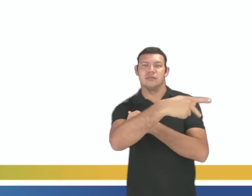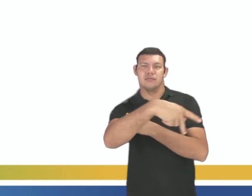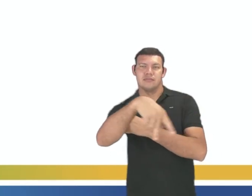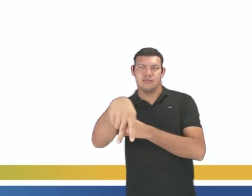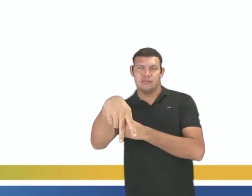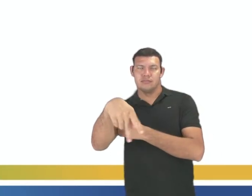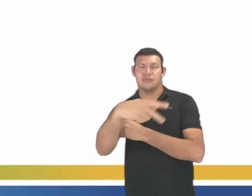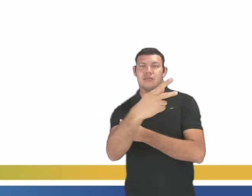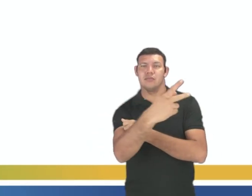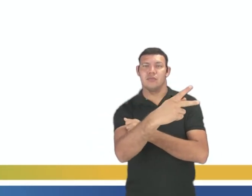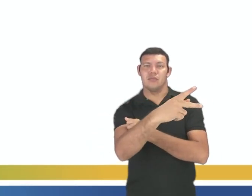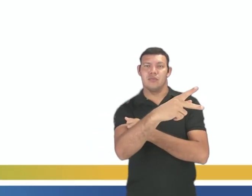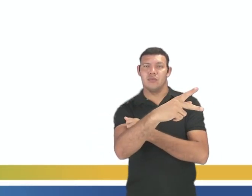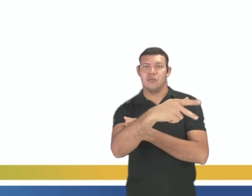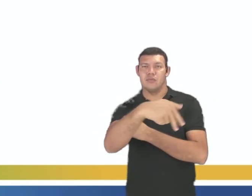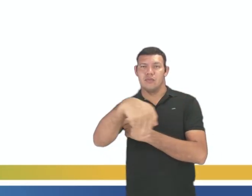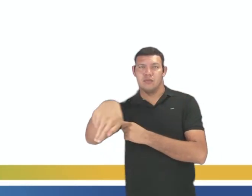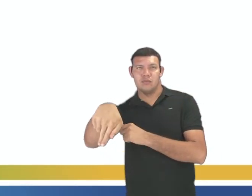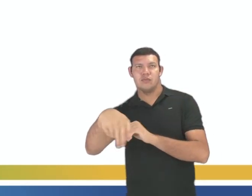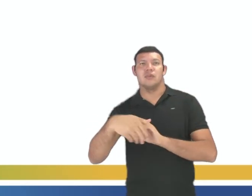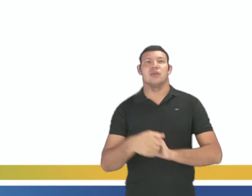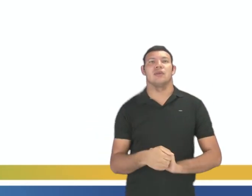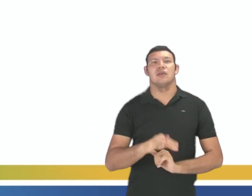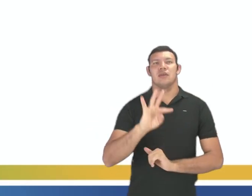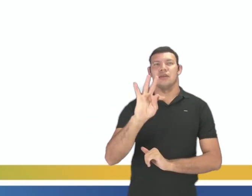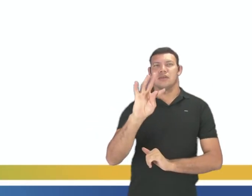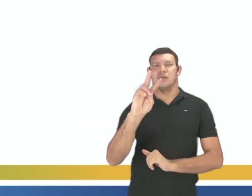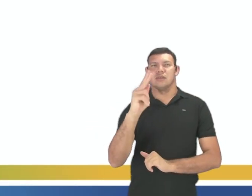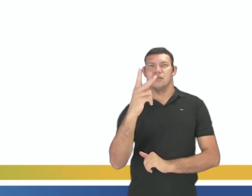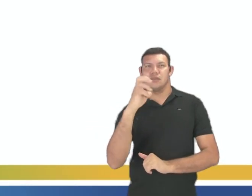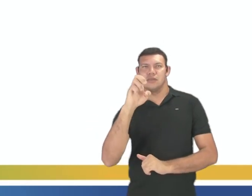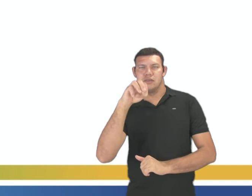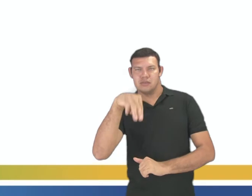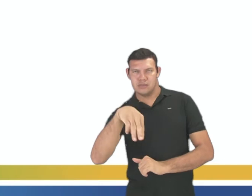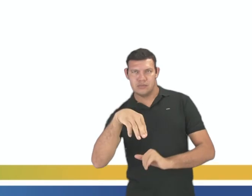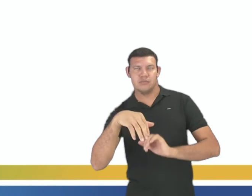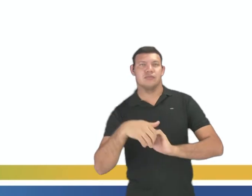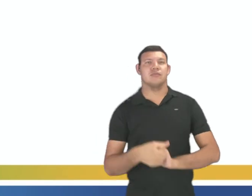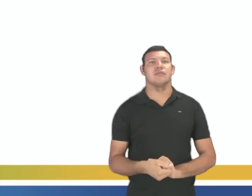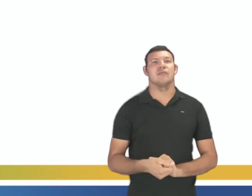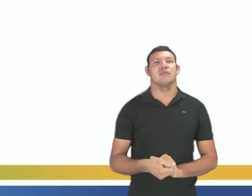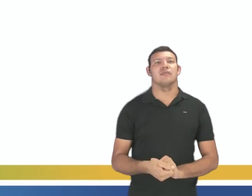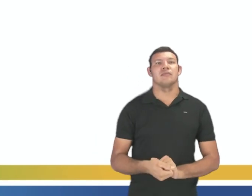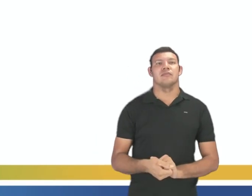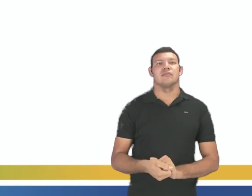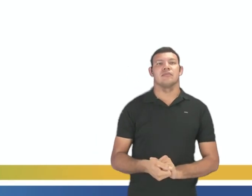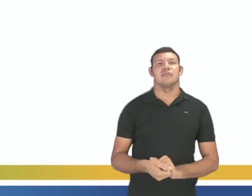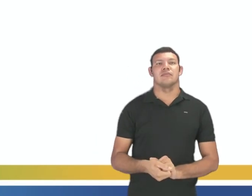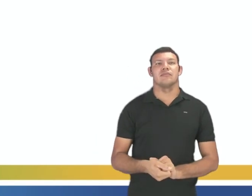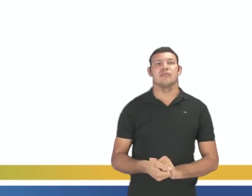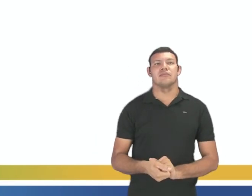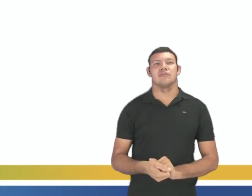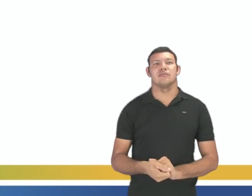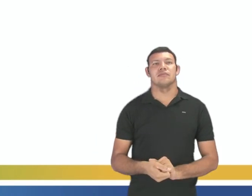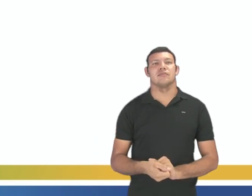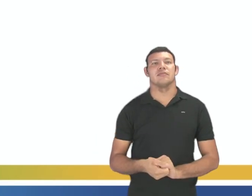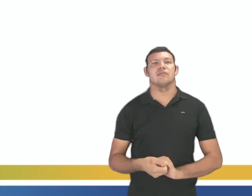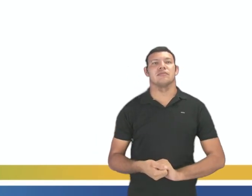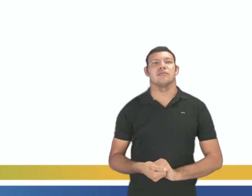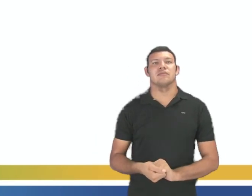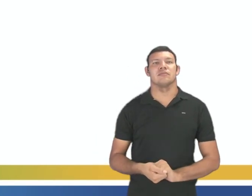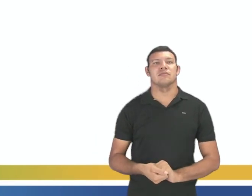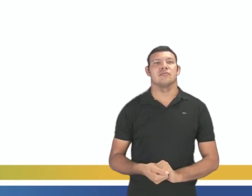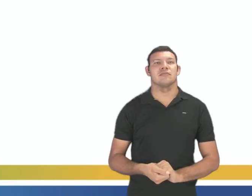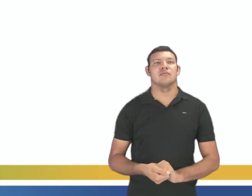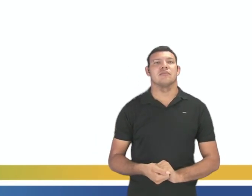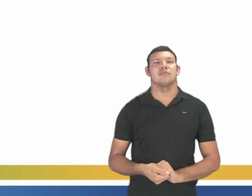them. Give them some apples. Ok? A segunda, desculpa, as crianças estão famintas, dê a